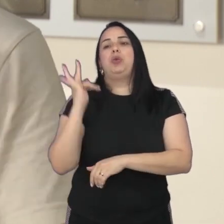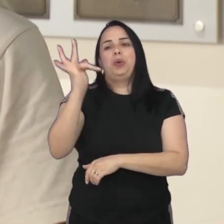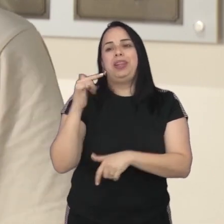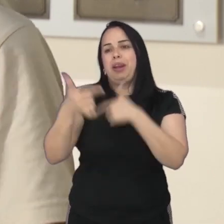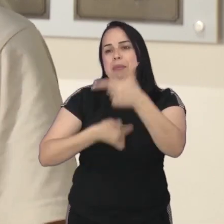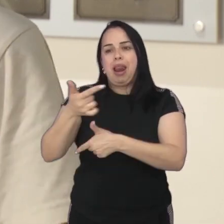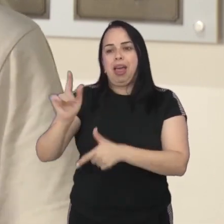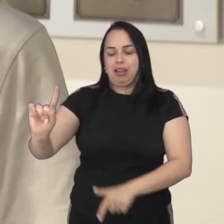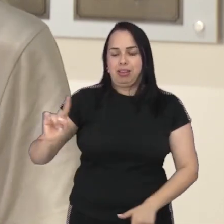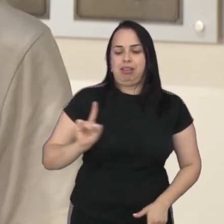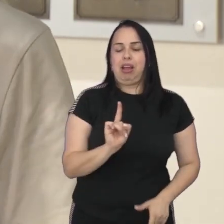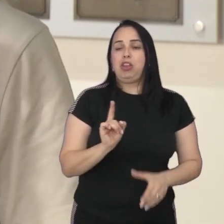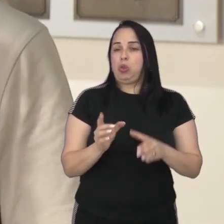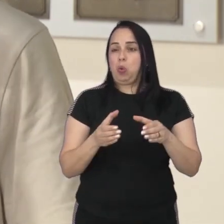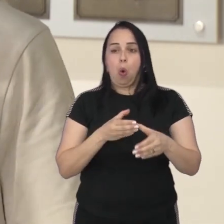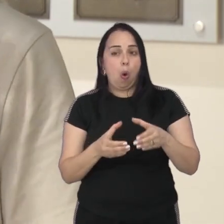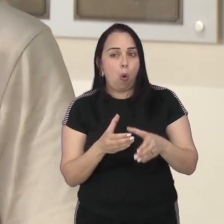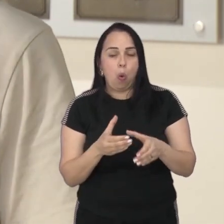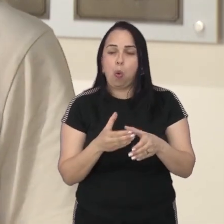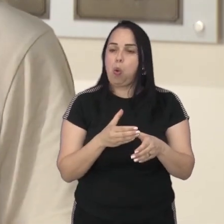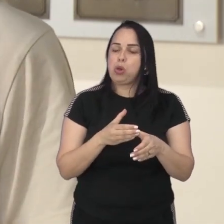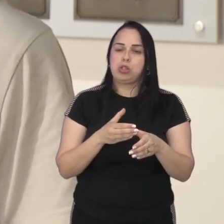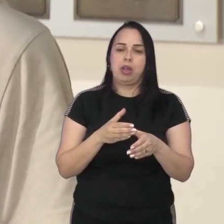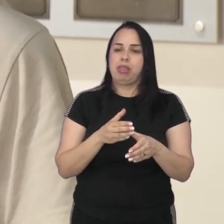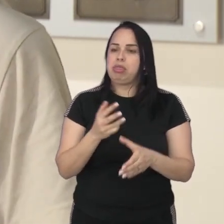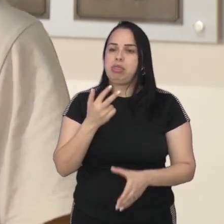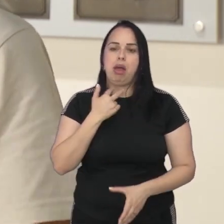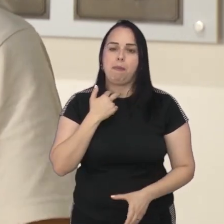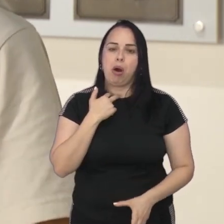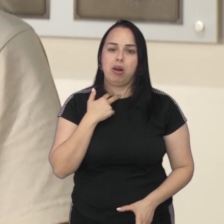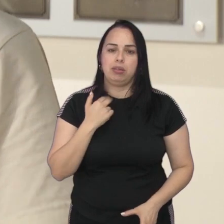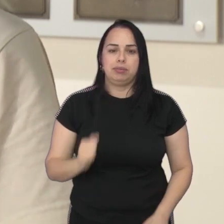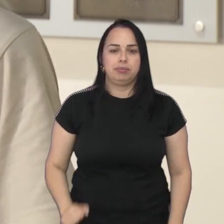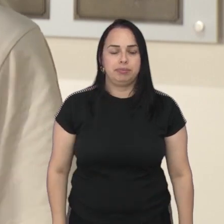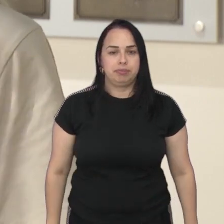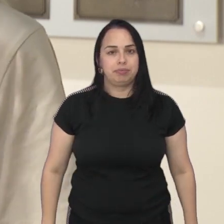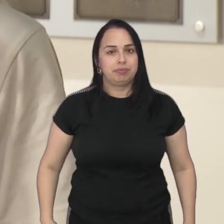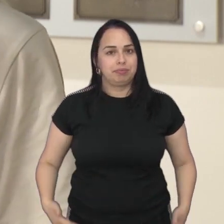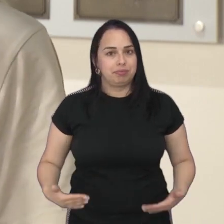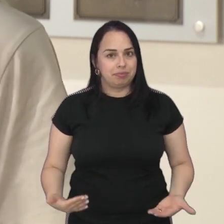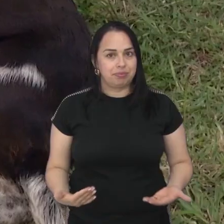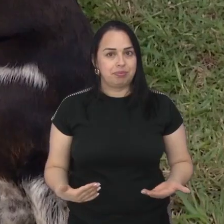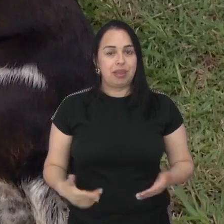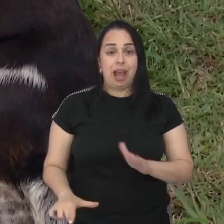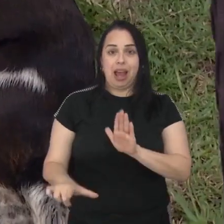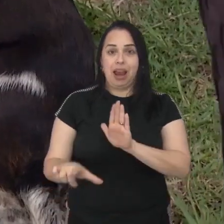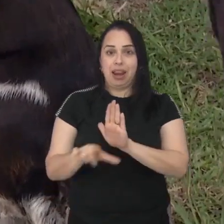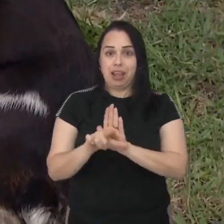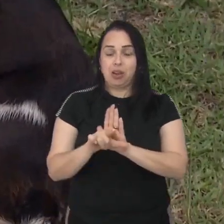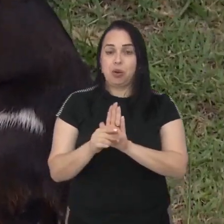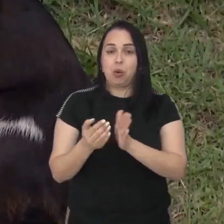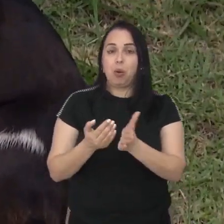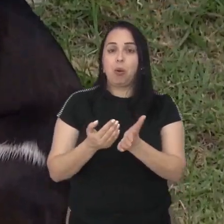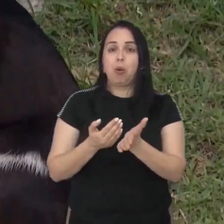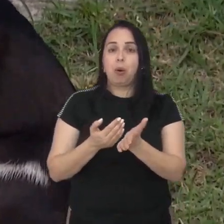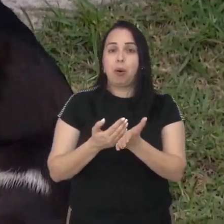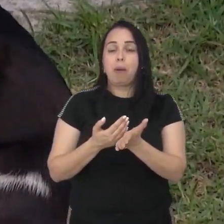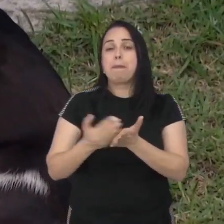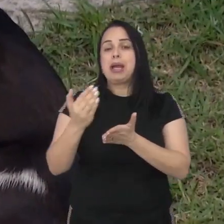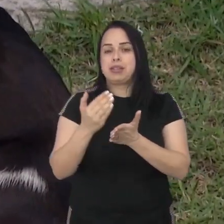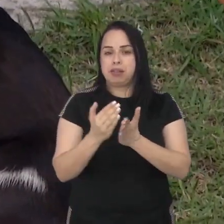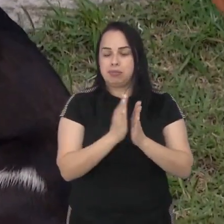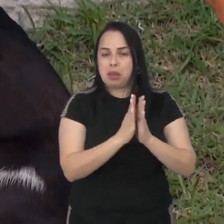vai poder participar de um concurso, né, ou estar num órgão público trabalhando. A medida vale a partir